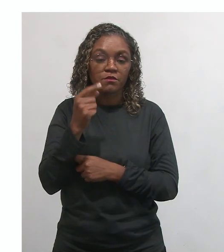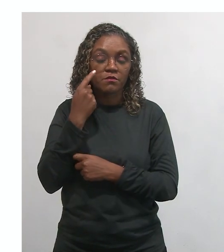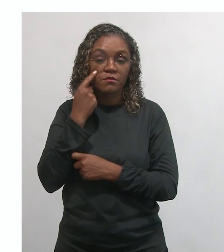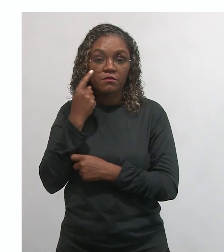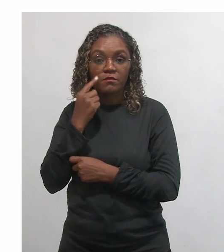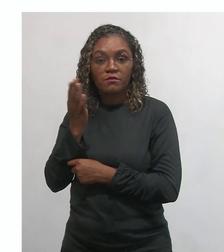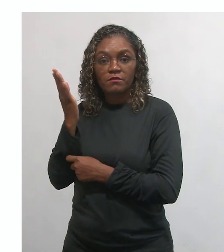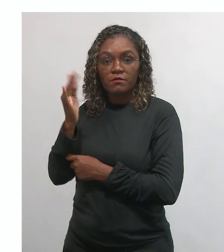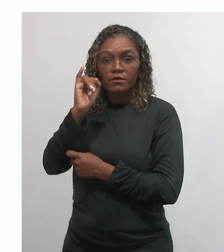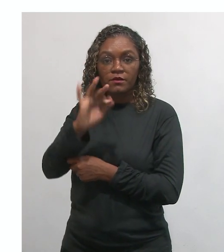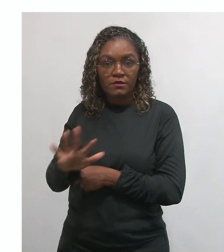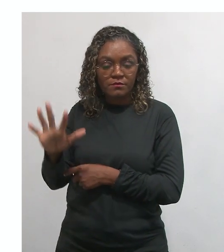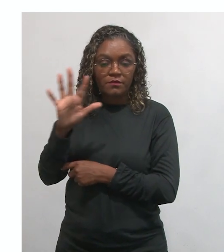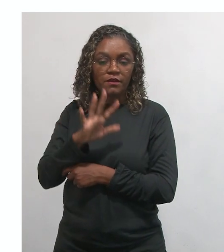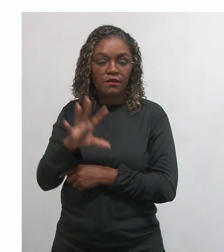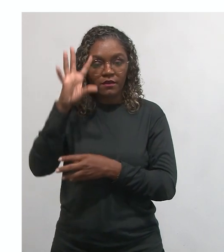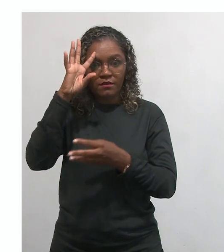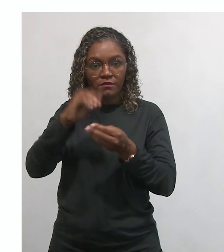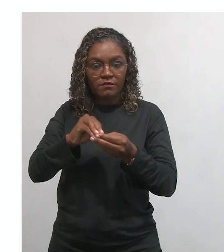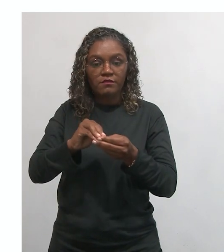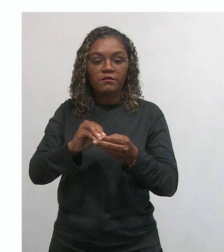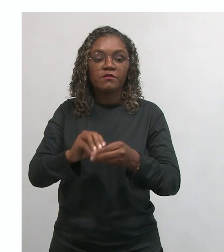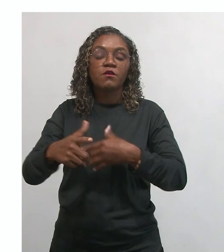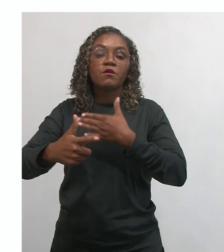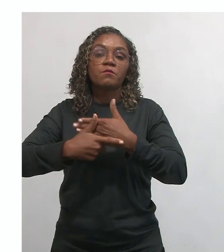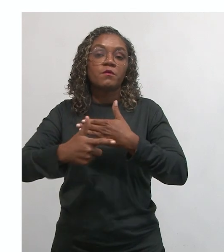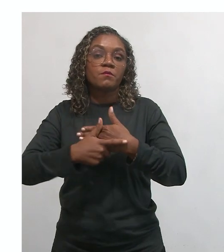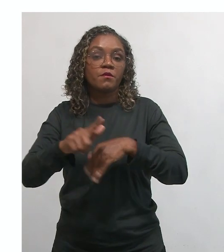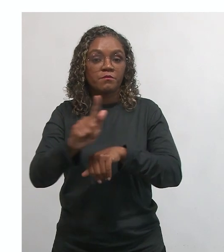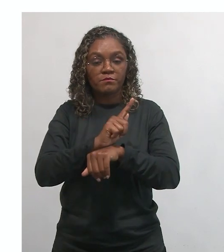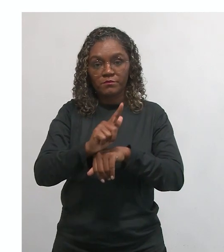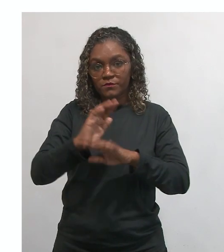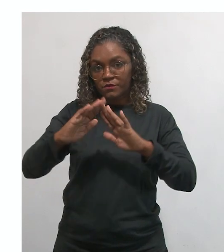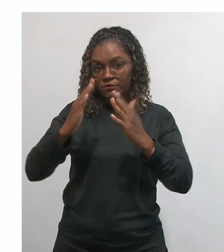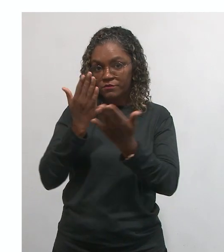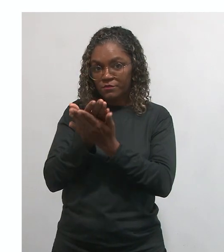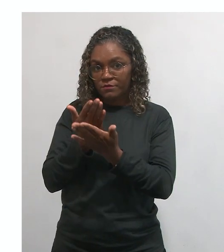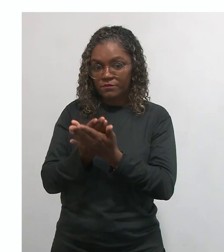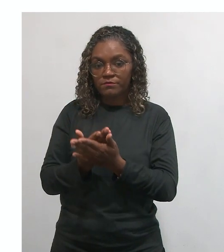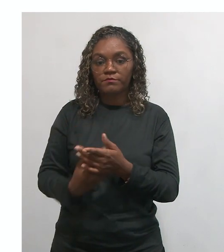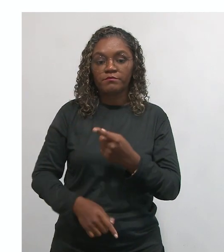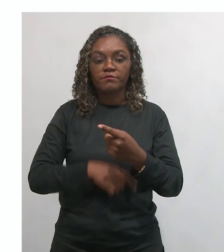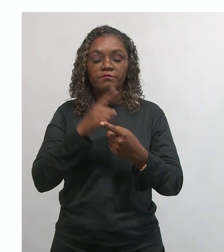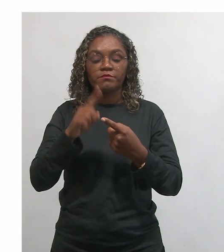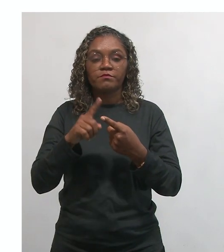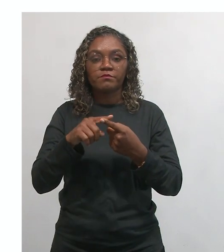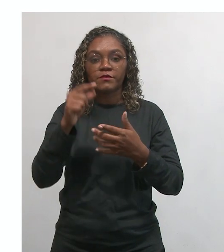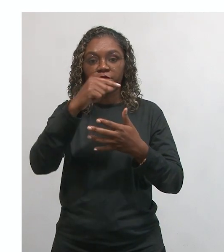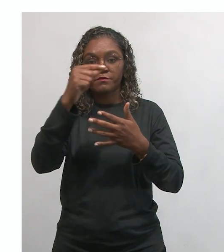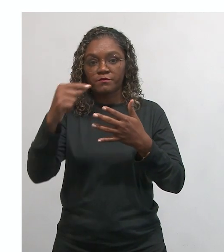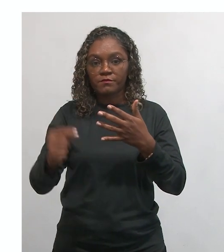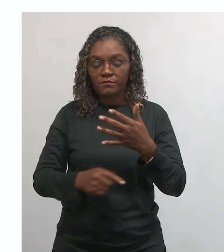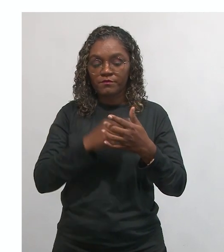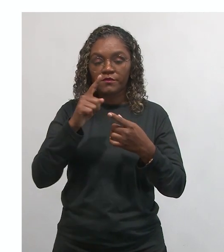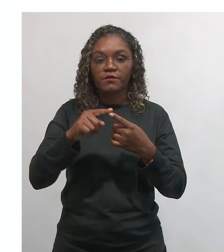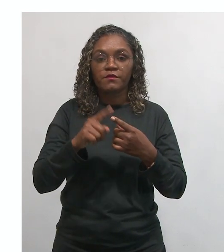compreendermos, principalmente através dessa imagem, esse resumo do papel do gestor escolar, que envolve